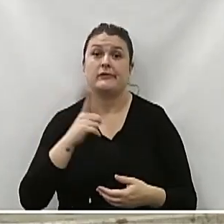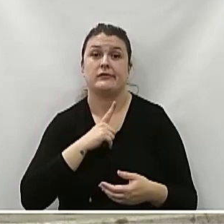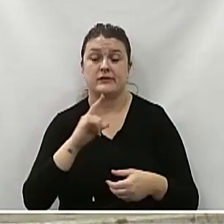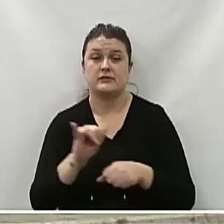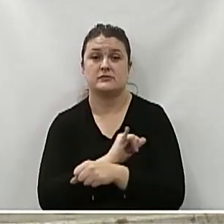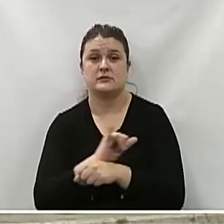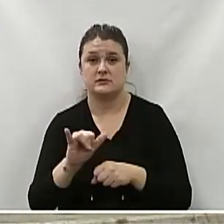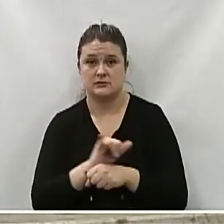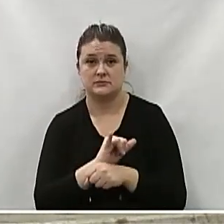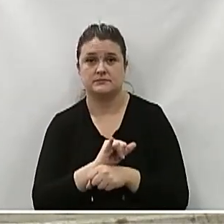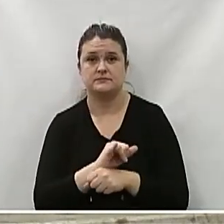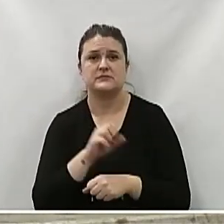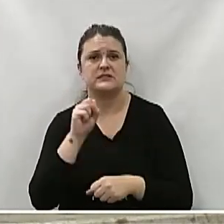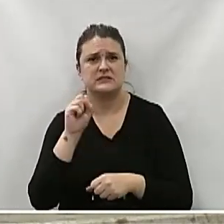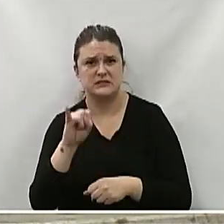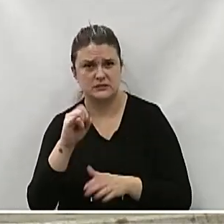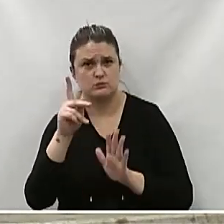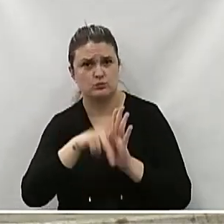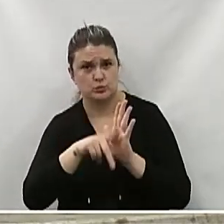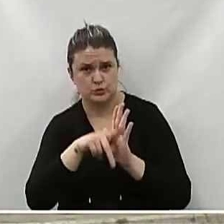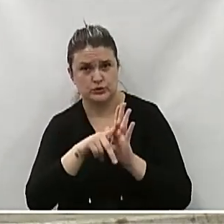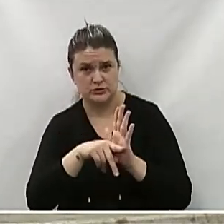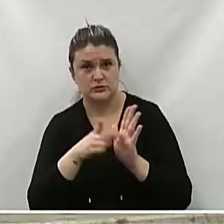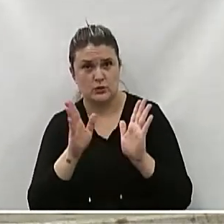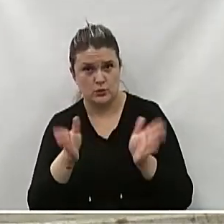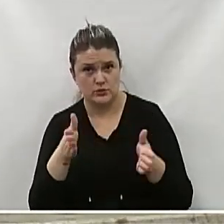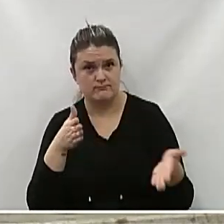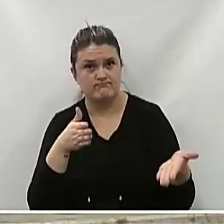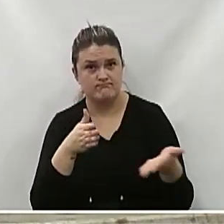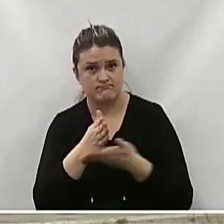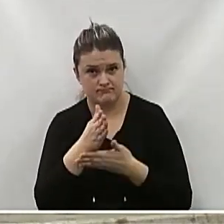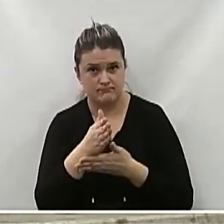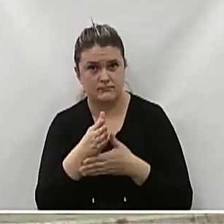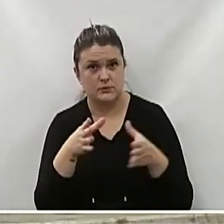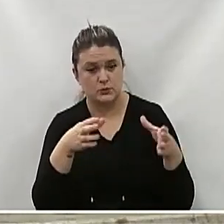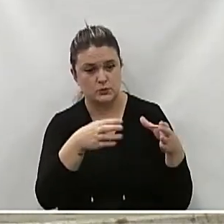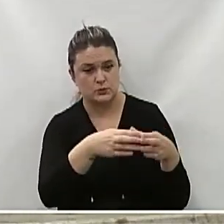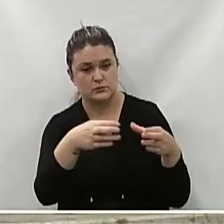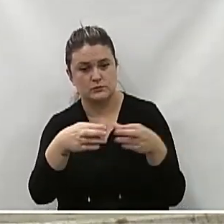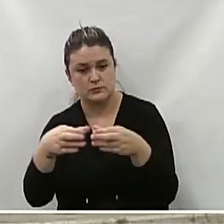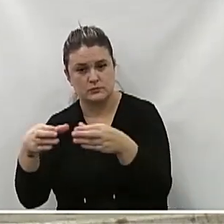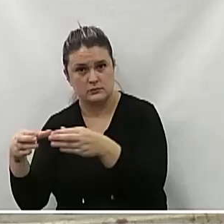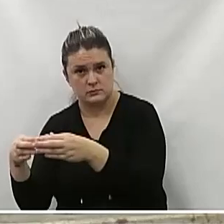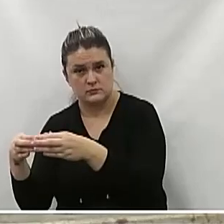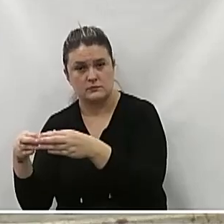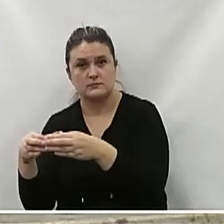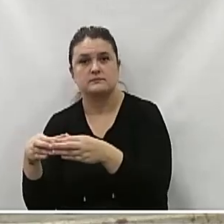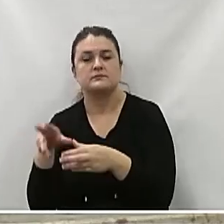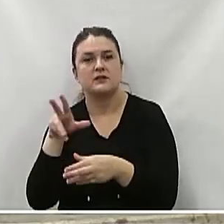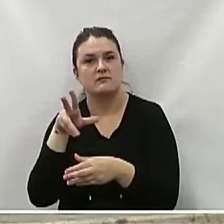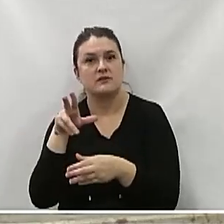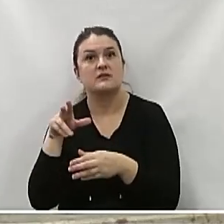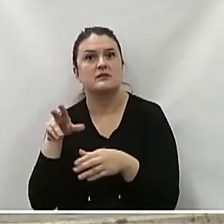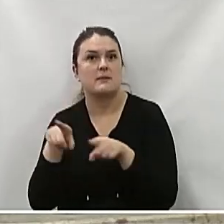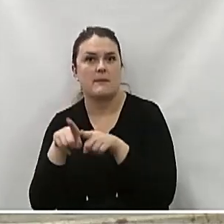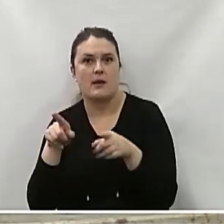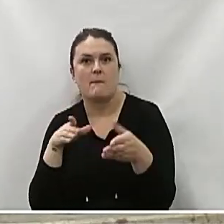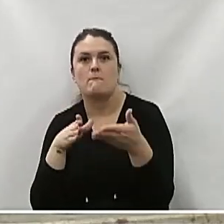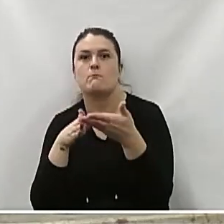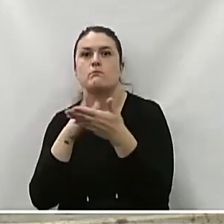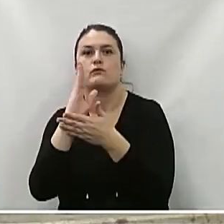e também se assim o projeto que hoje deu entrada passar pelas comissões permanentes e assim for aprovado